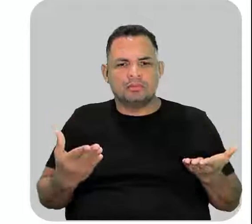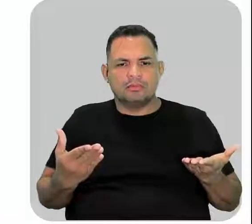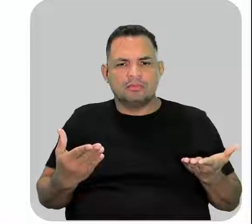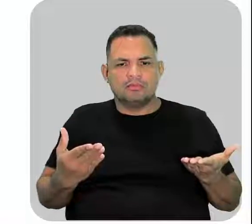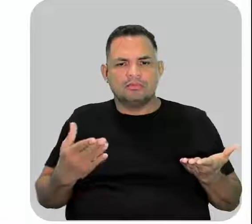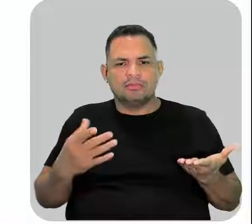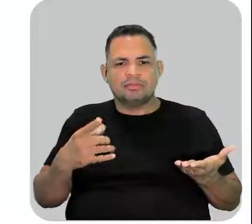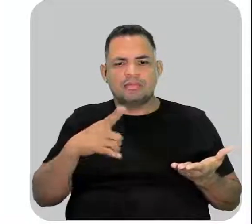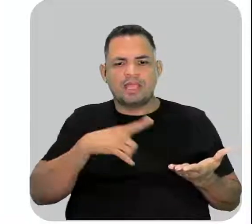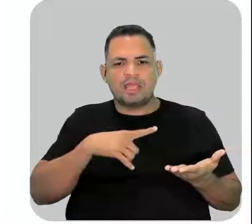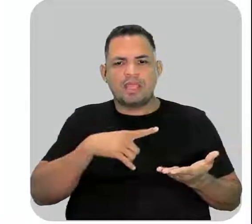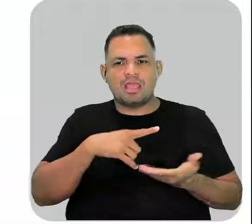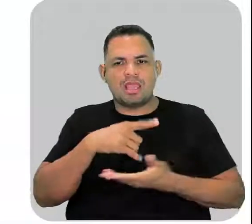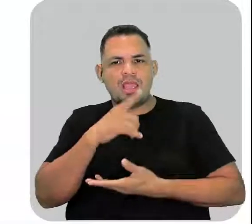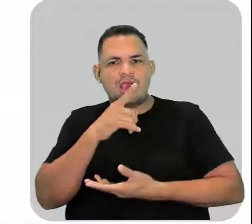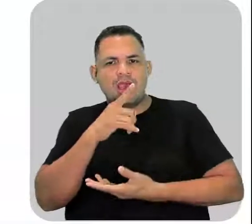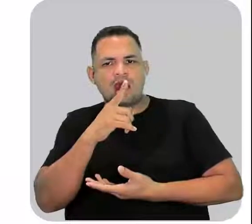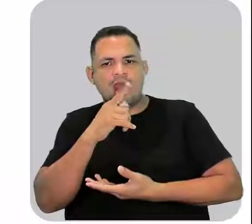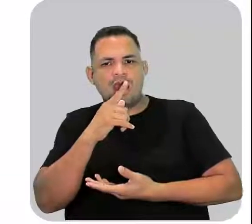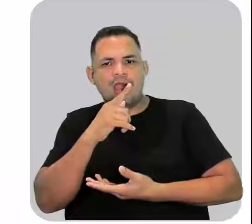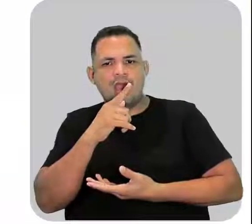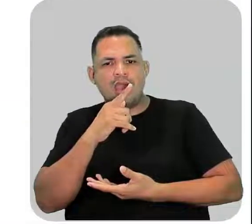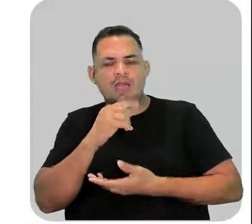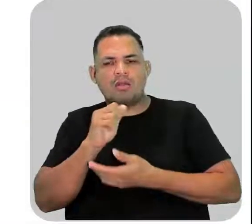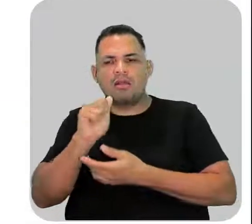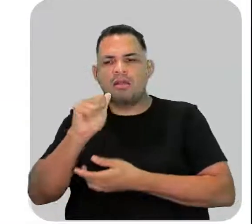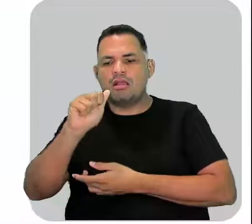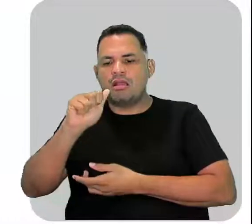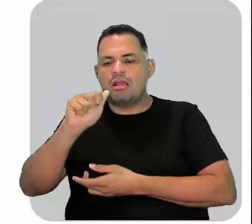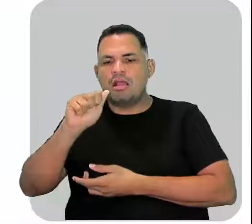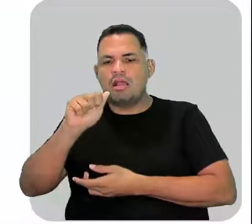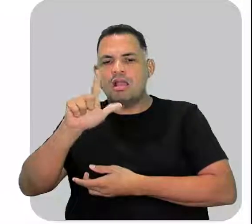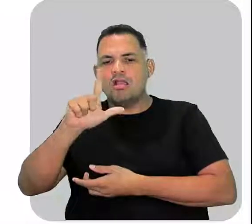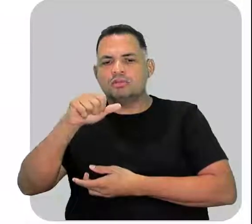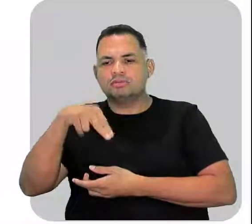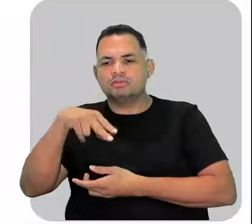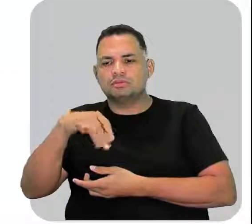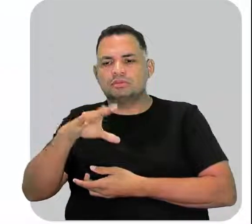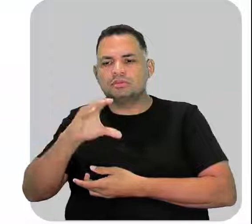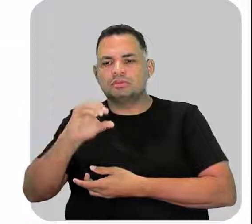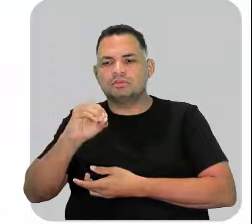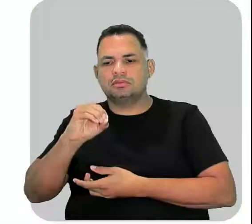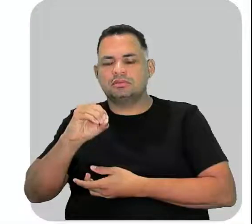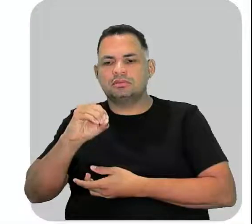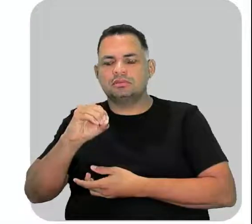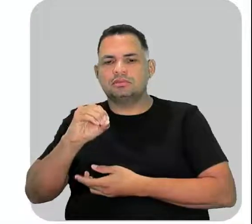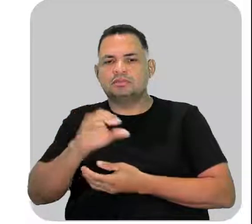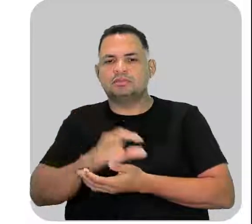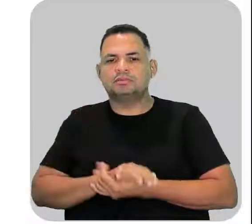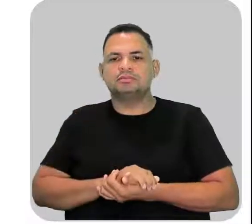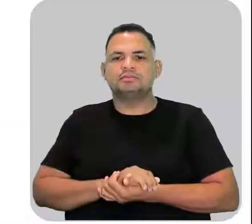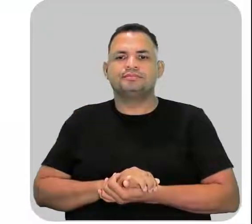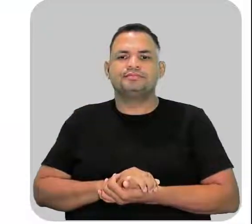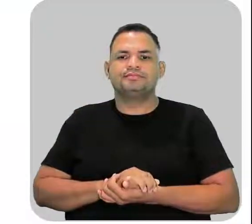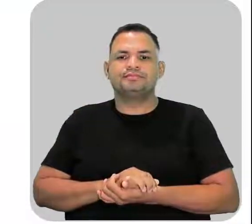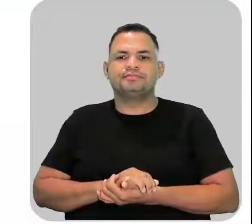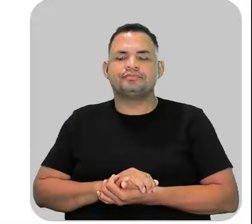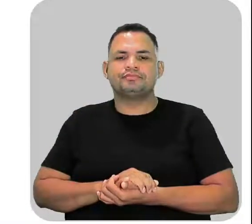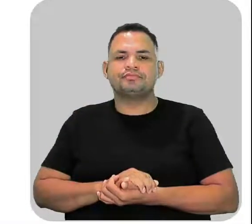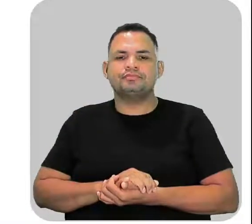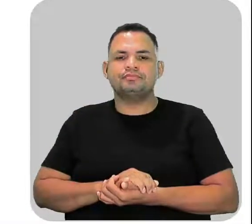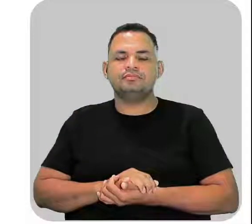falando de hidratação de alcino, ou seja, no caso ele fala aí hidrogenação, hidratação